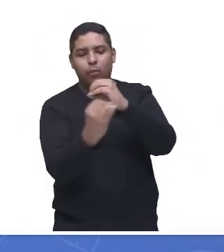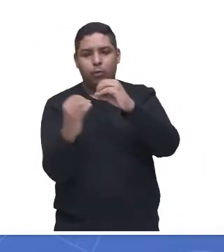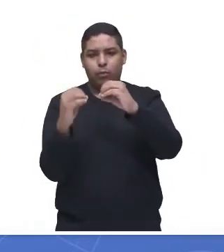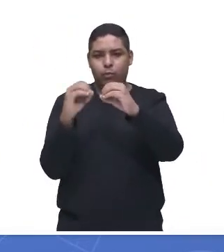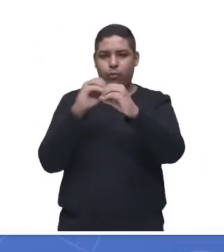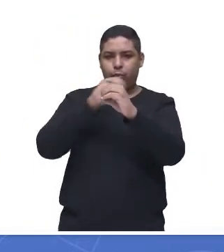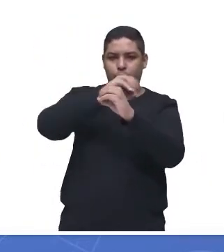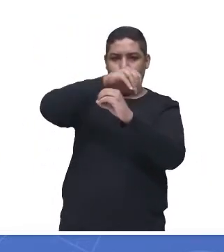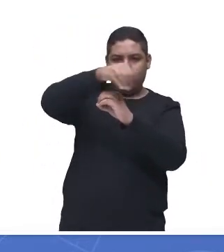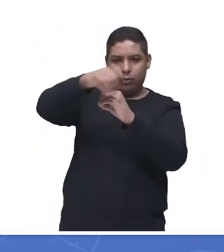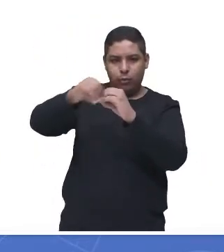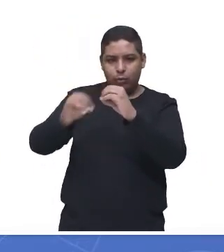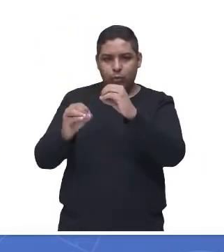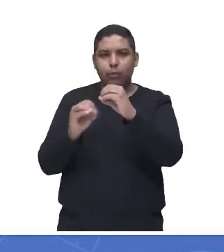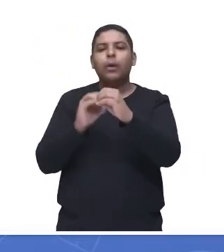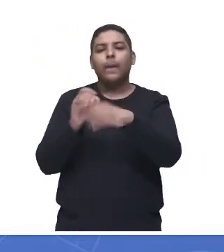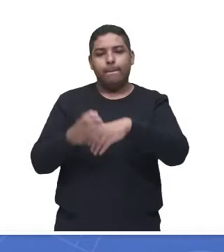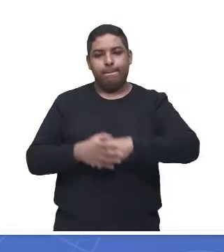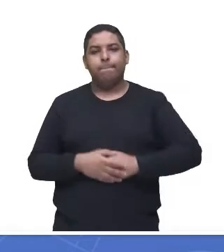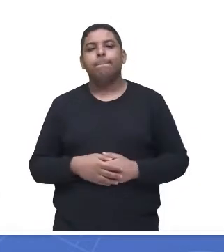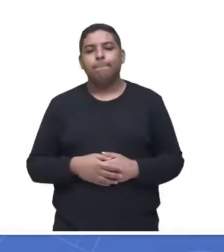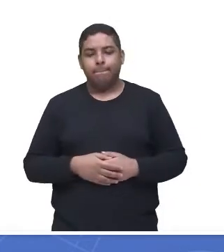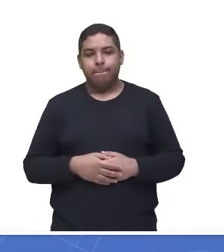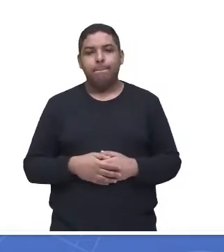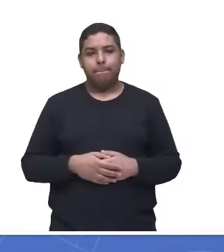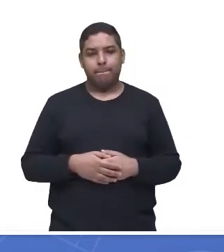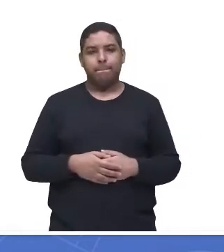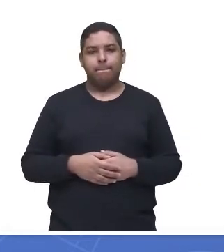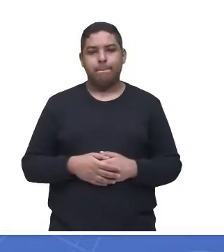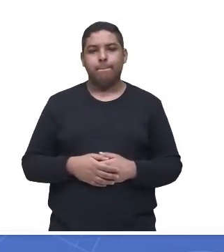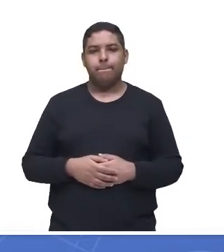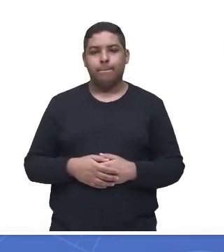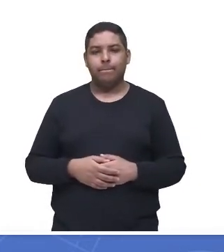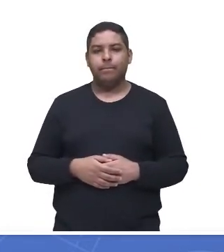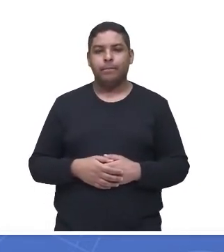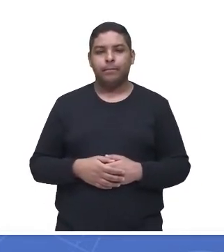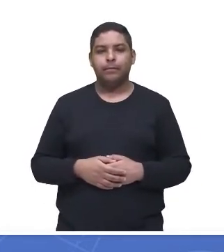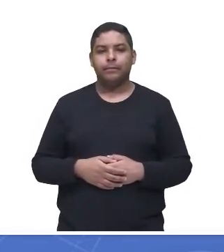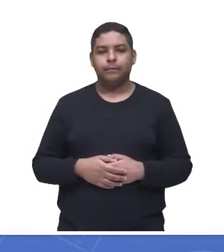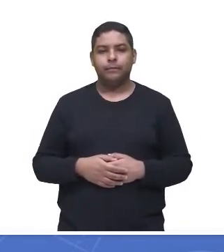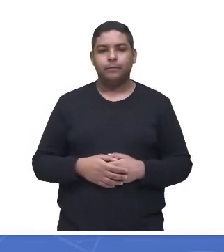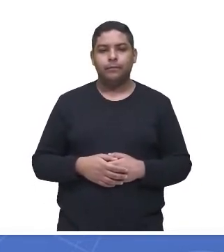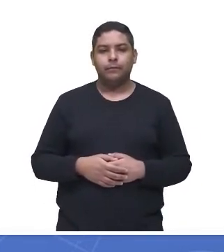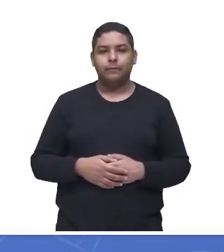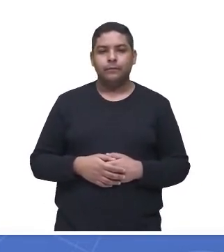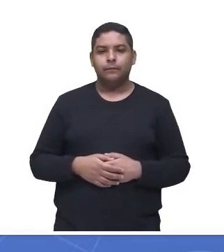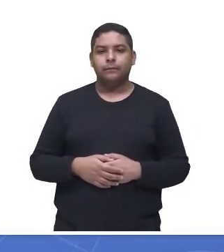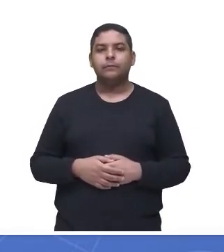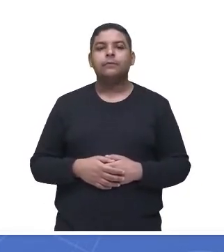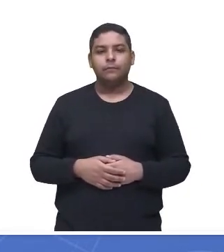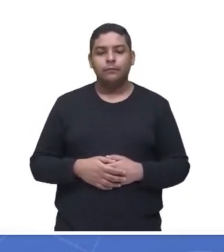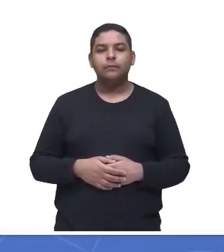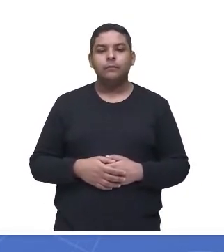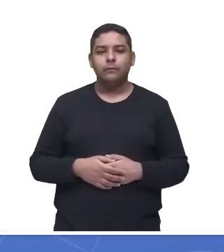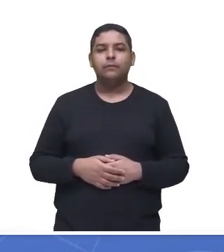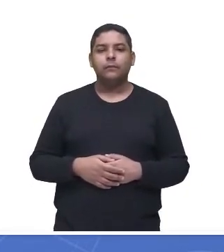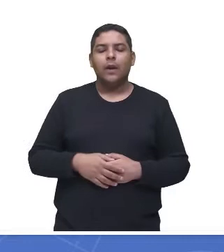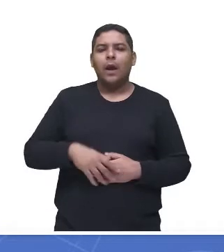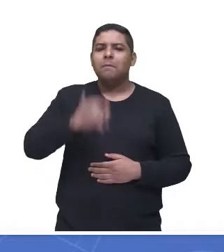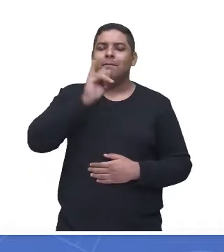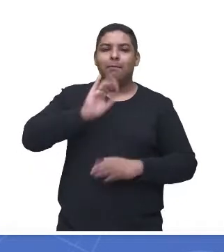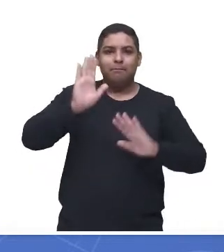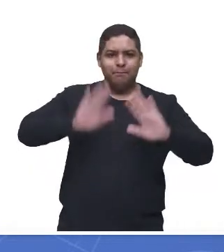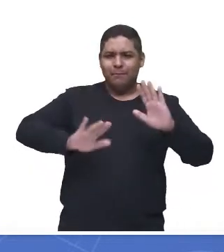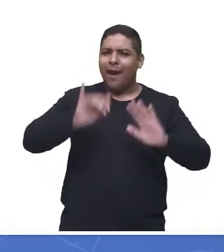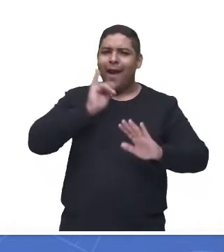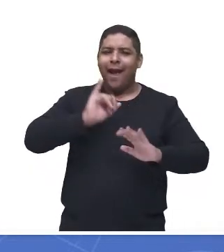você olhar realmente, parece que é o Sol que está se mexendo, né? Porque nós estamos aqui parados e vai fazendo isso aqui, o arco, né? Mas na verdade